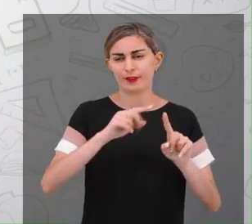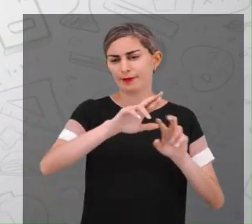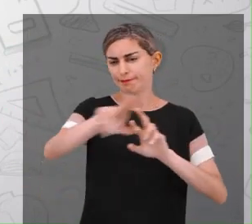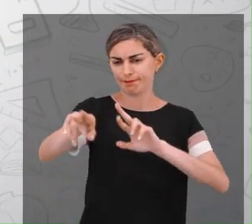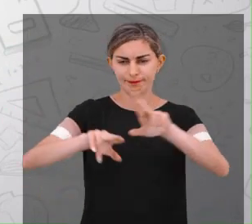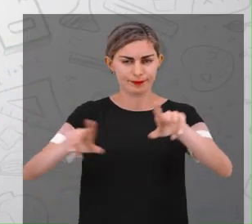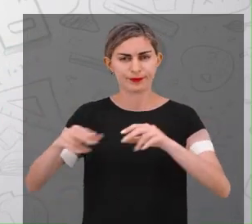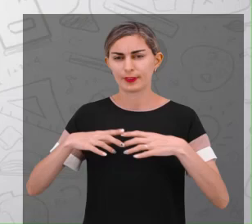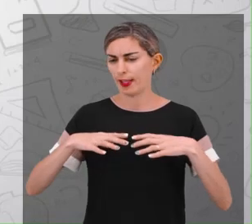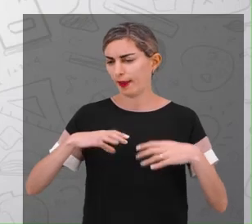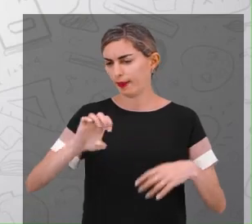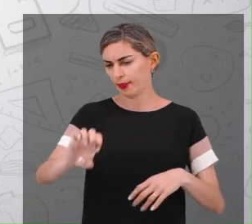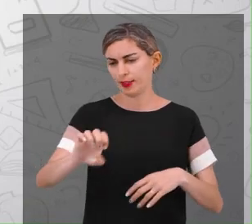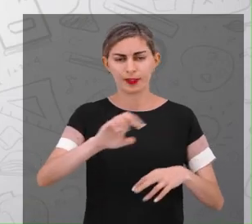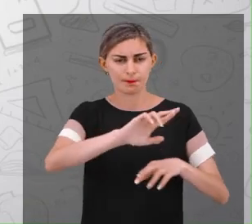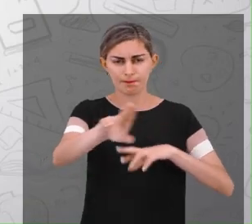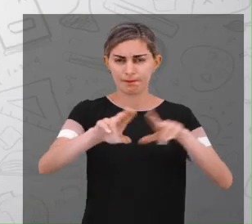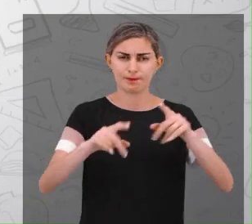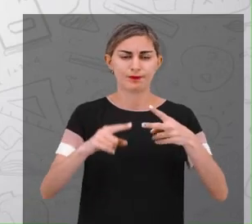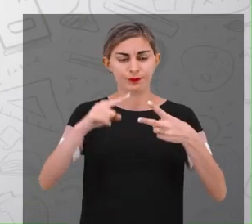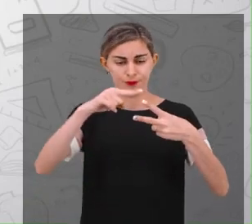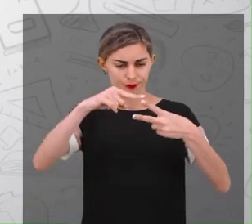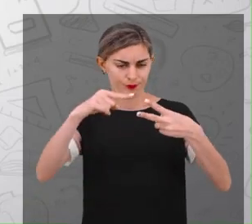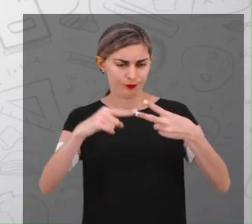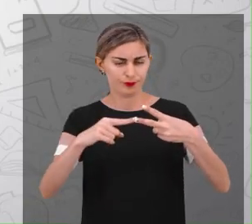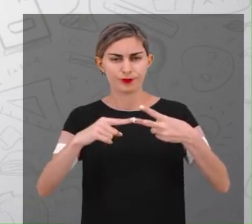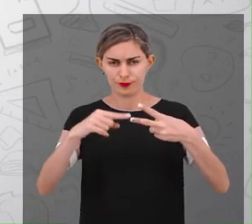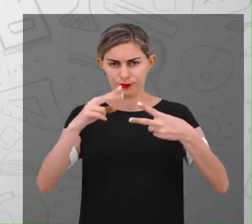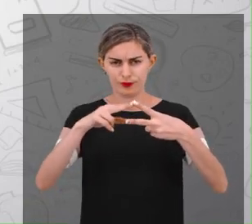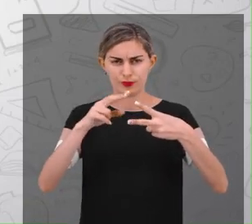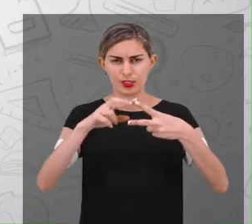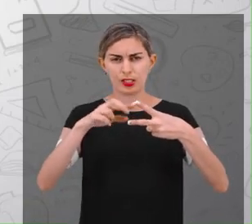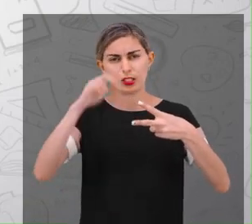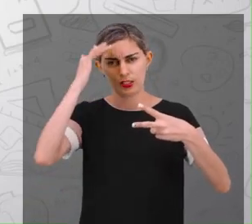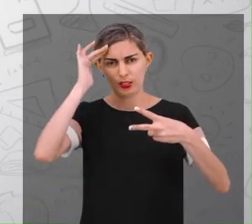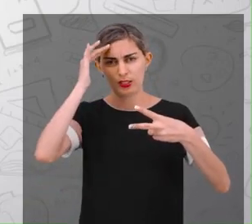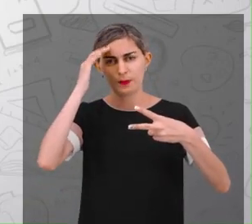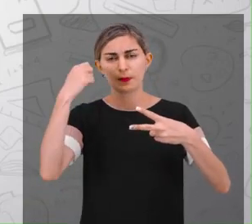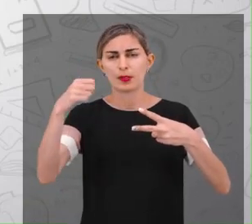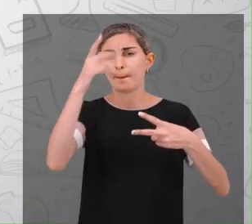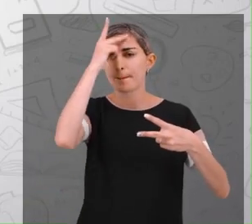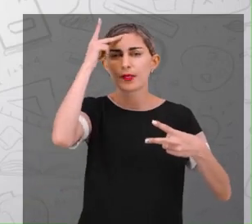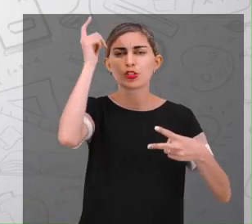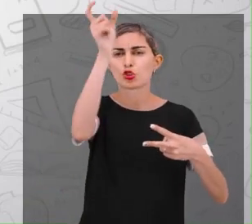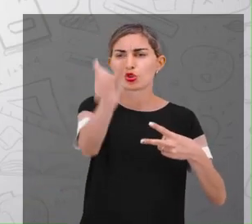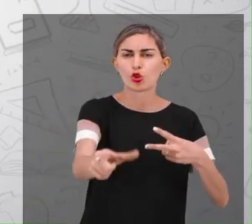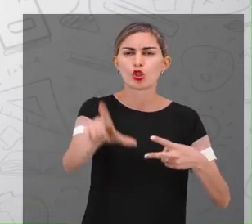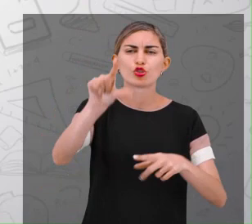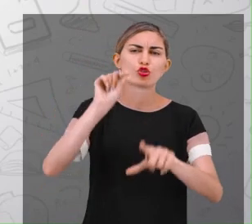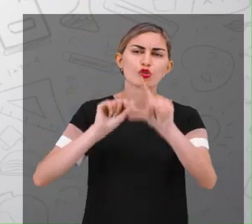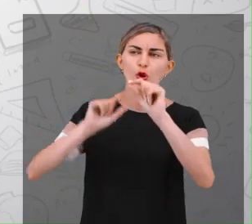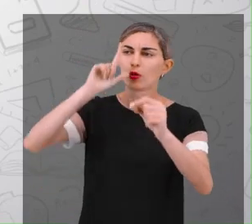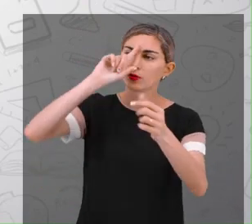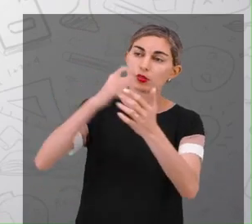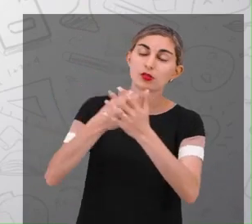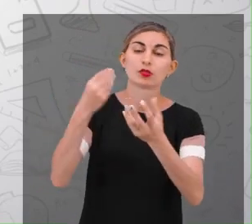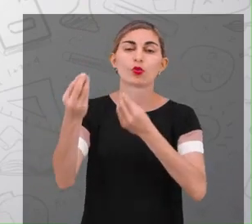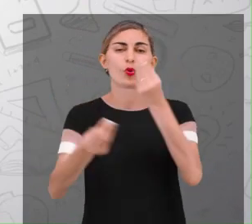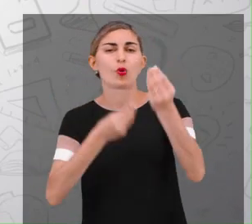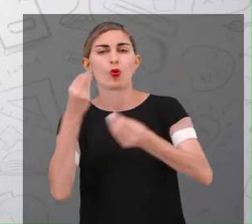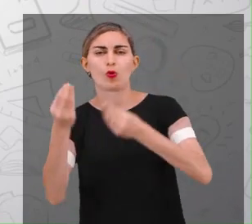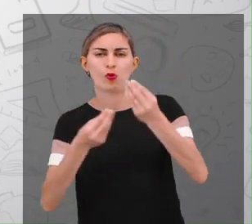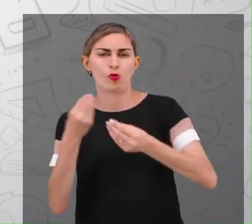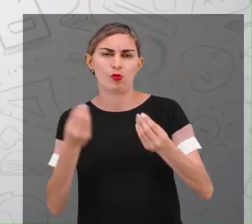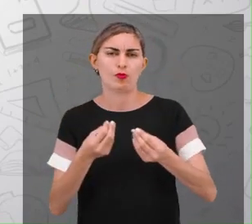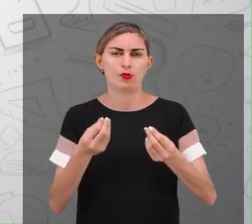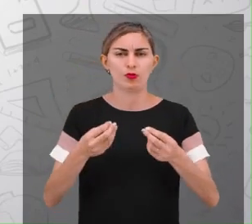diferente elemento da ética, composto em dois níveis. Em um primeiro, procura compreender como as pessoas fazem suas escolhas e desenvolve seu